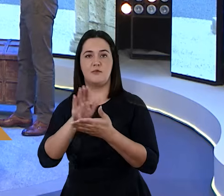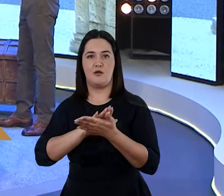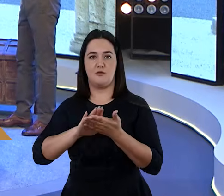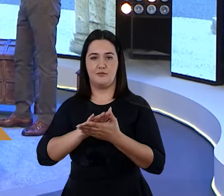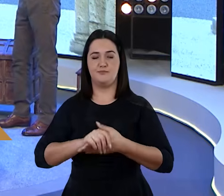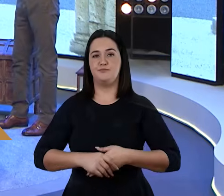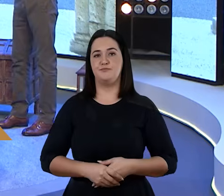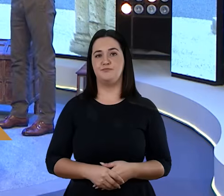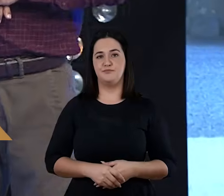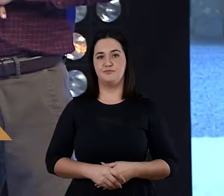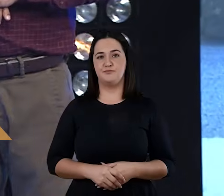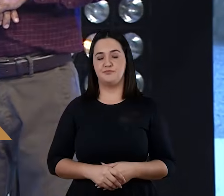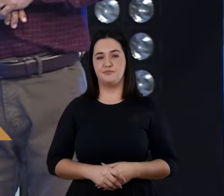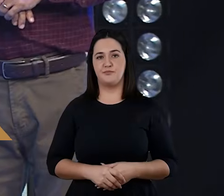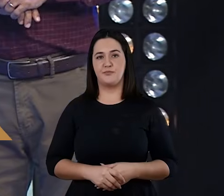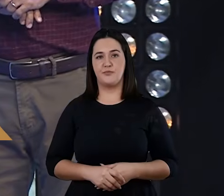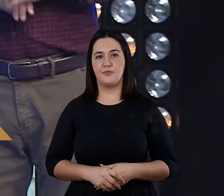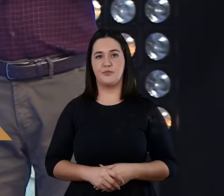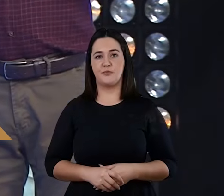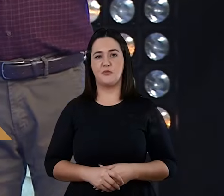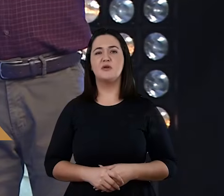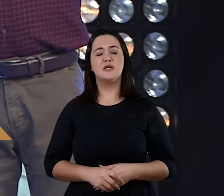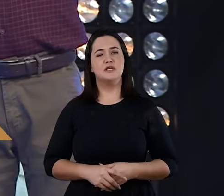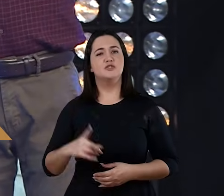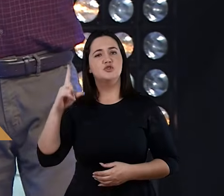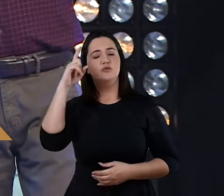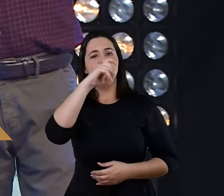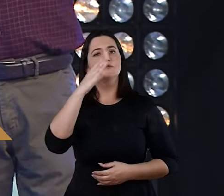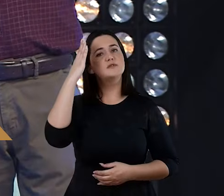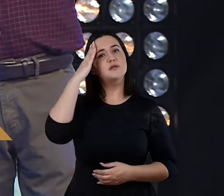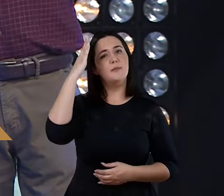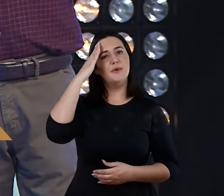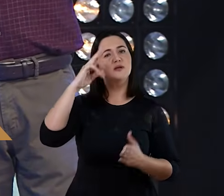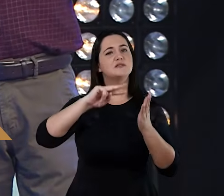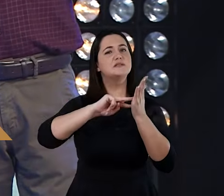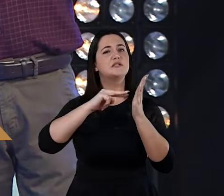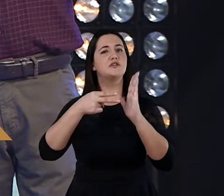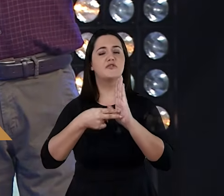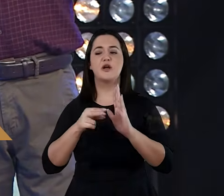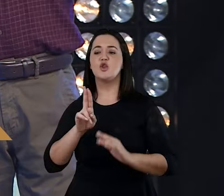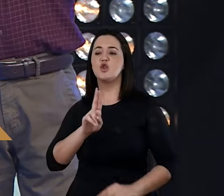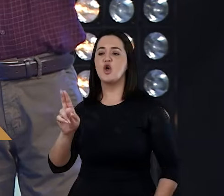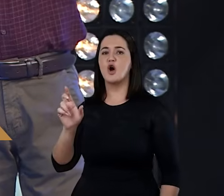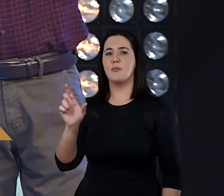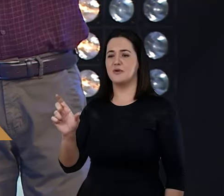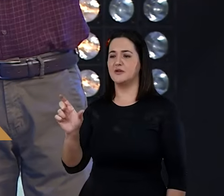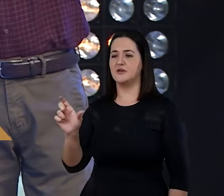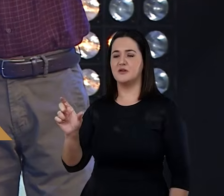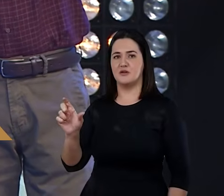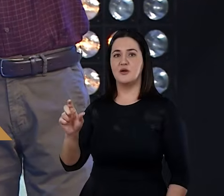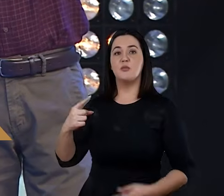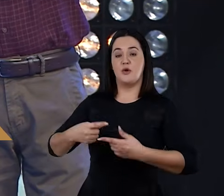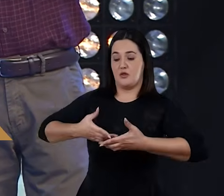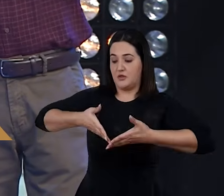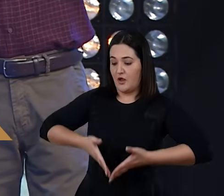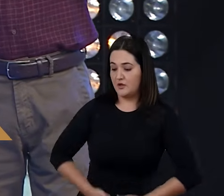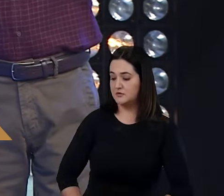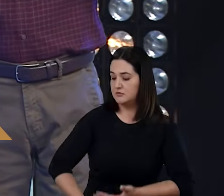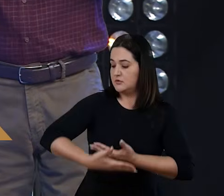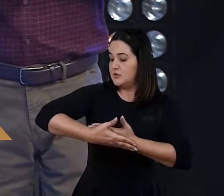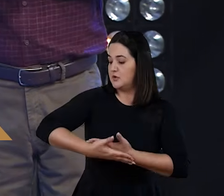Juízes 13, versículo 2. É difícil saber o significado do nome que a criança vai